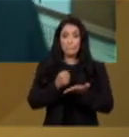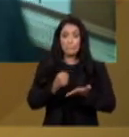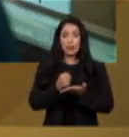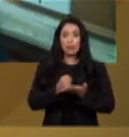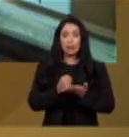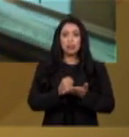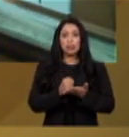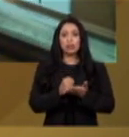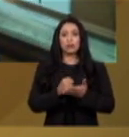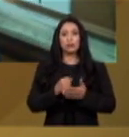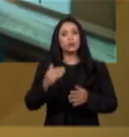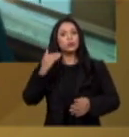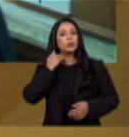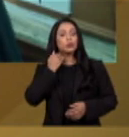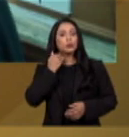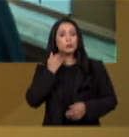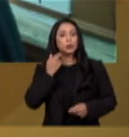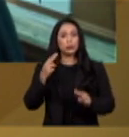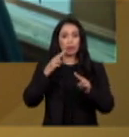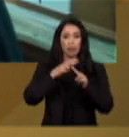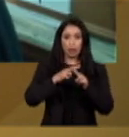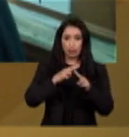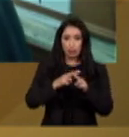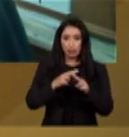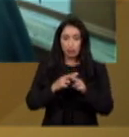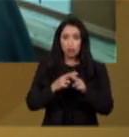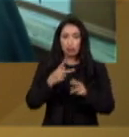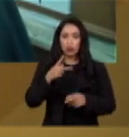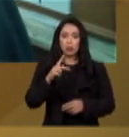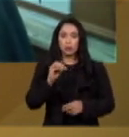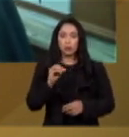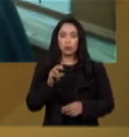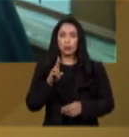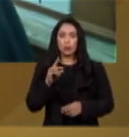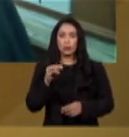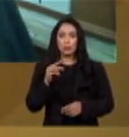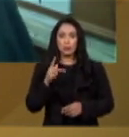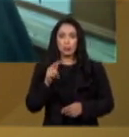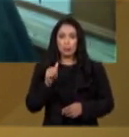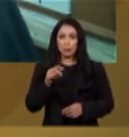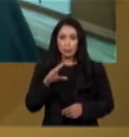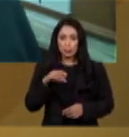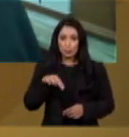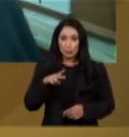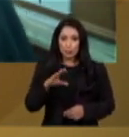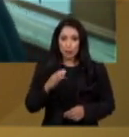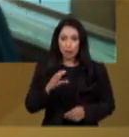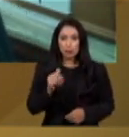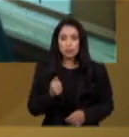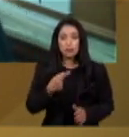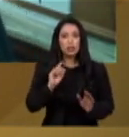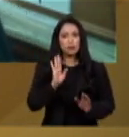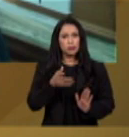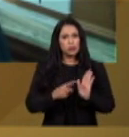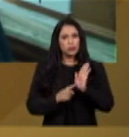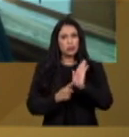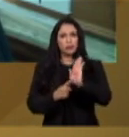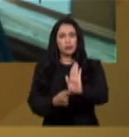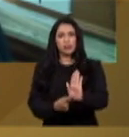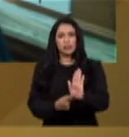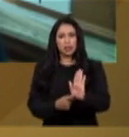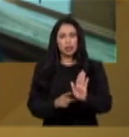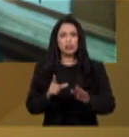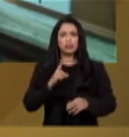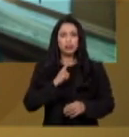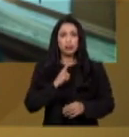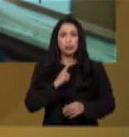retoque aqui do Supremo, porque esse índice não corresponde, como nós vimos, foi demonstrado pelo ministro Carlos